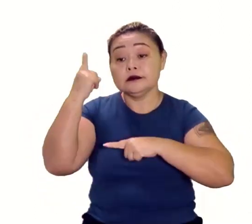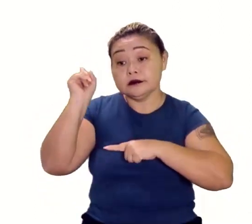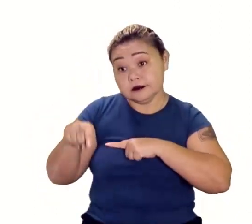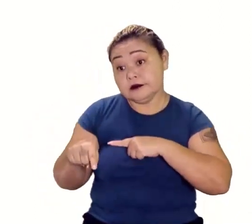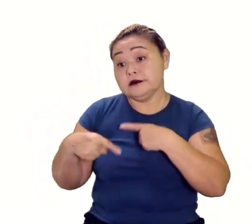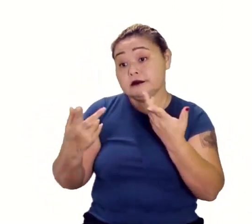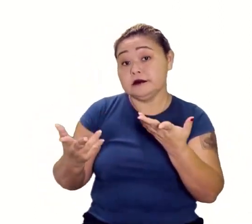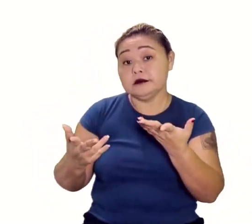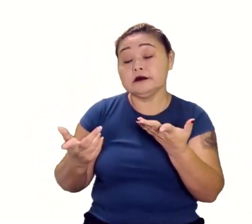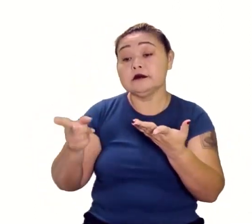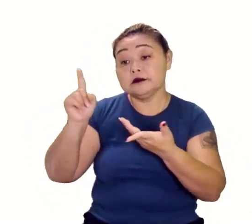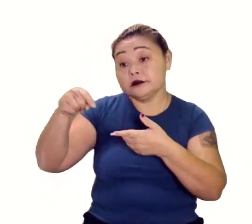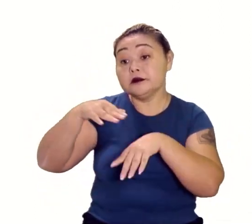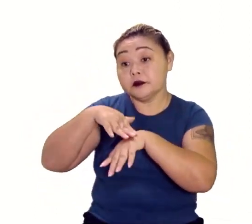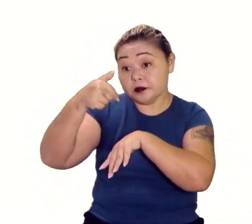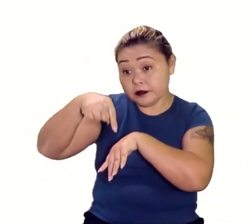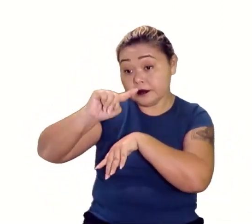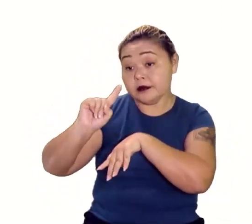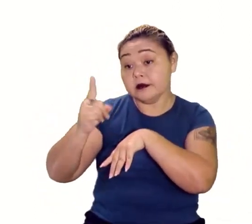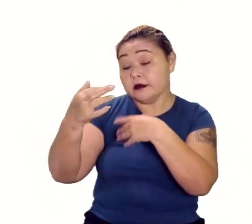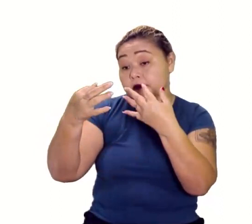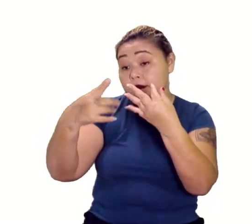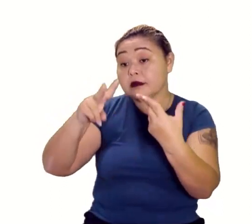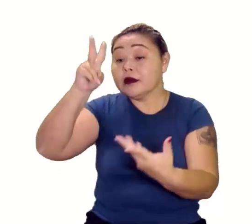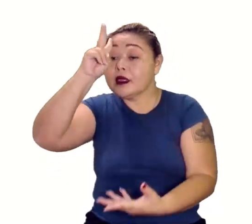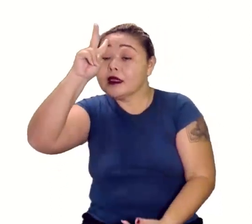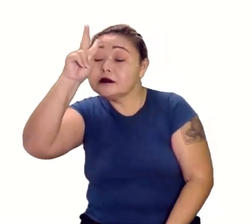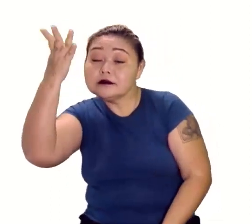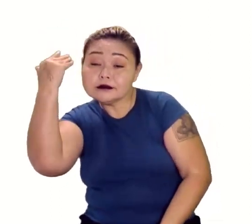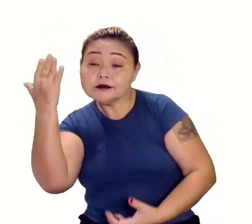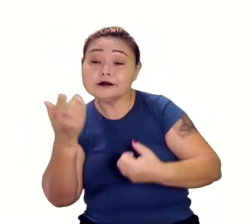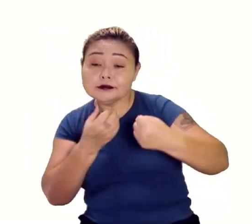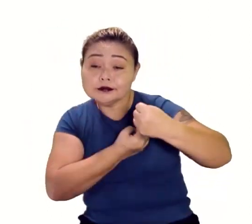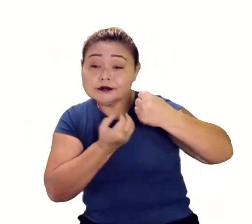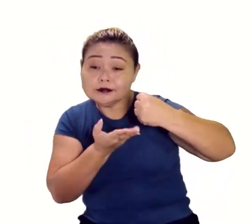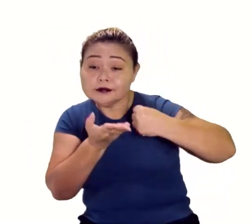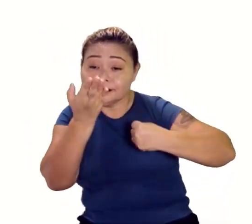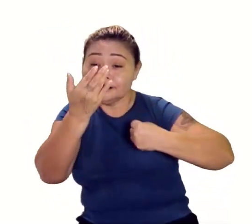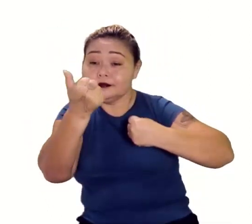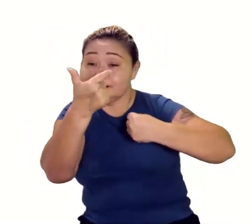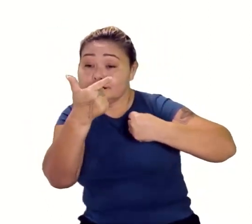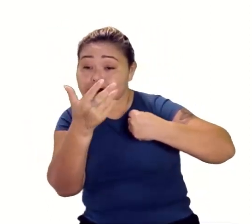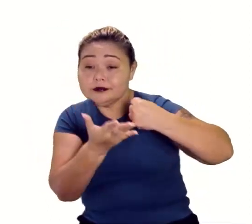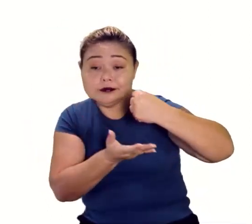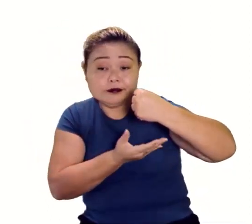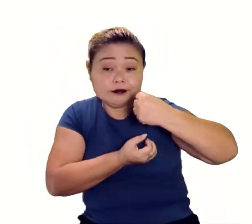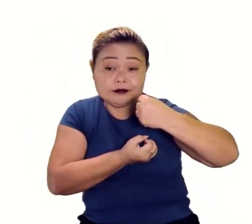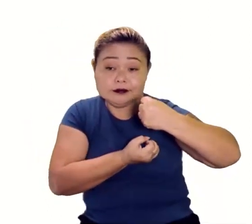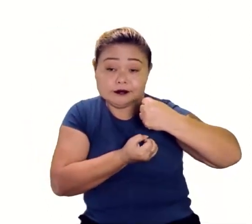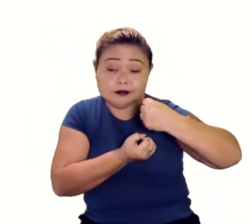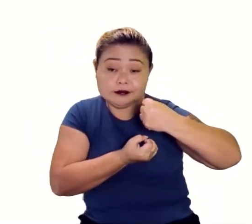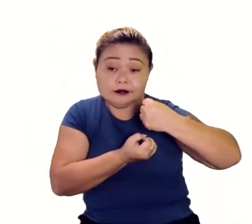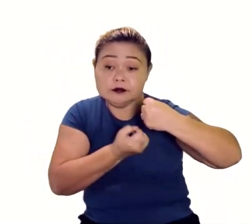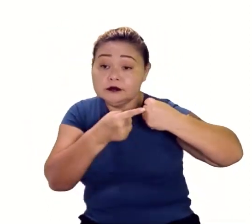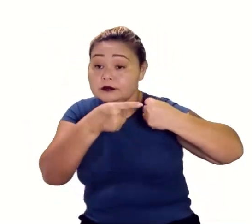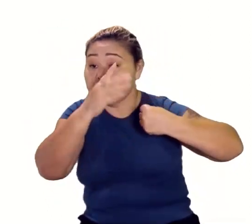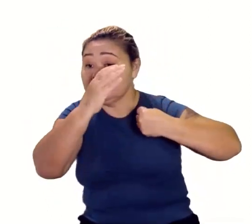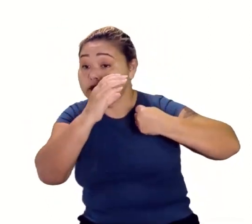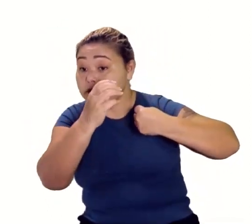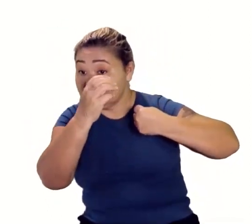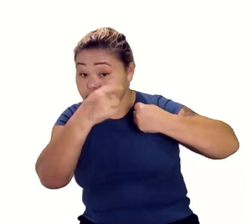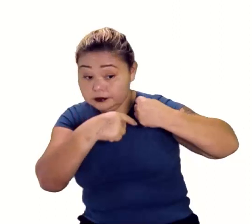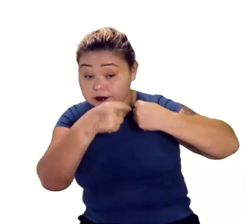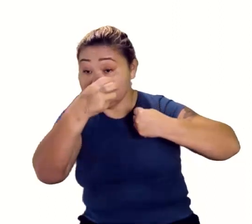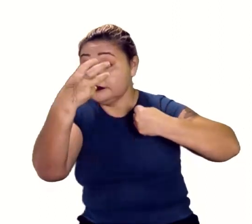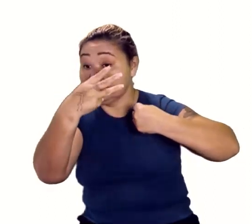nossa conversa aqui sobre lembrar da potência, do quadrado, né, do cubo,